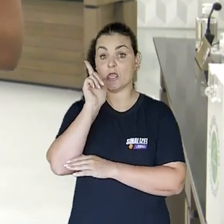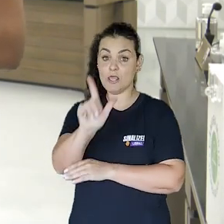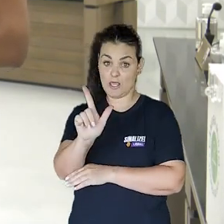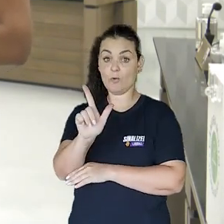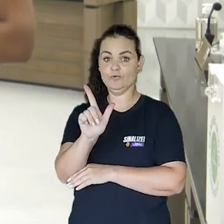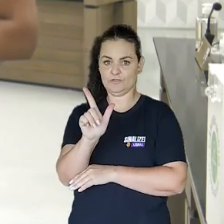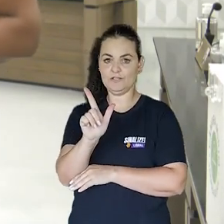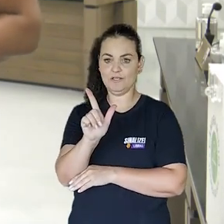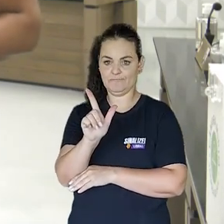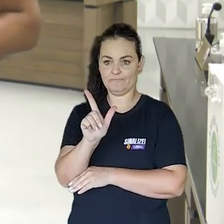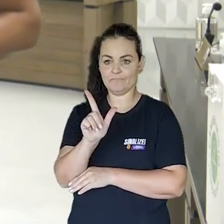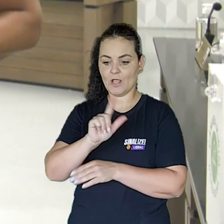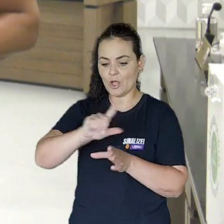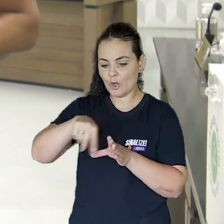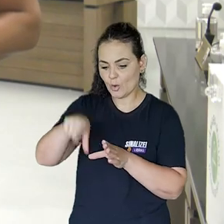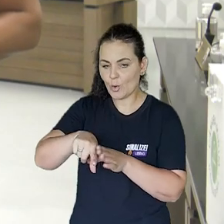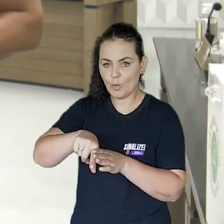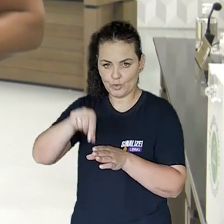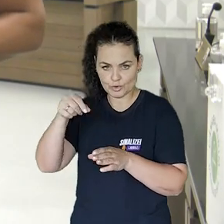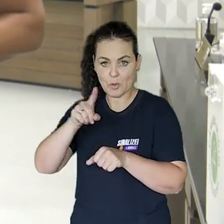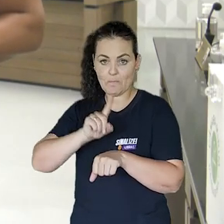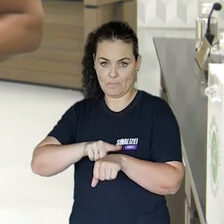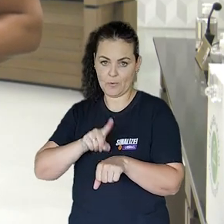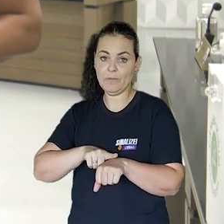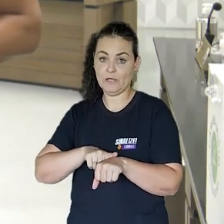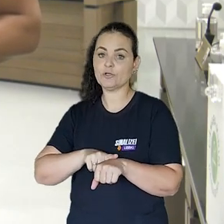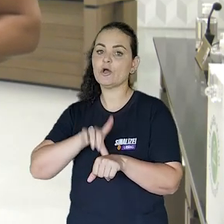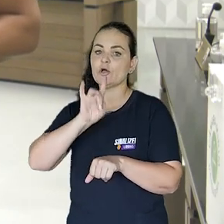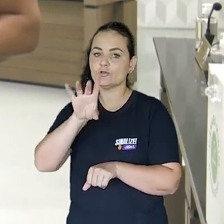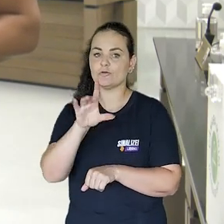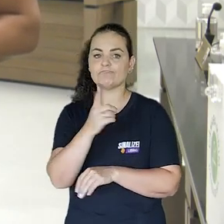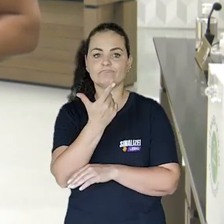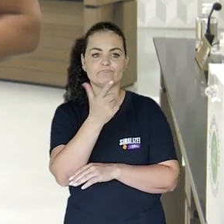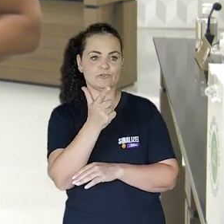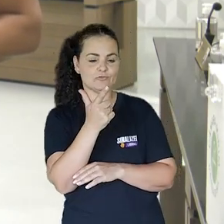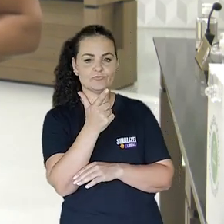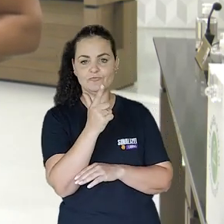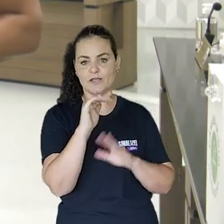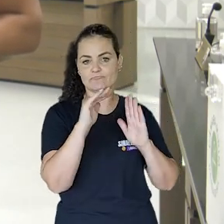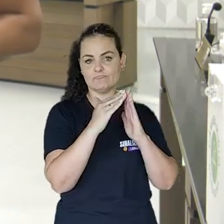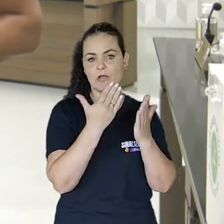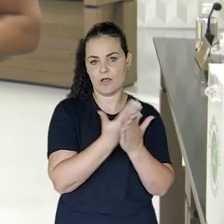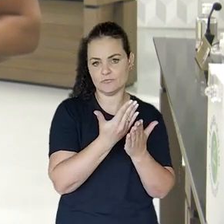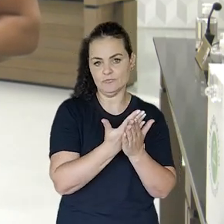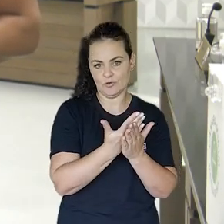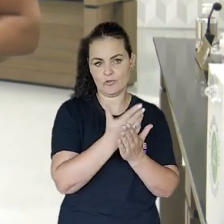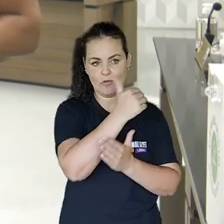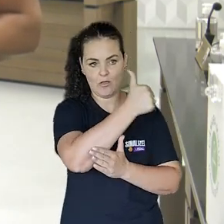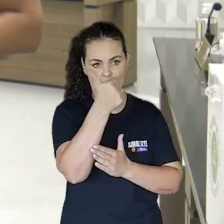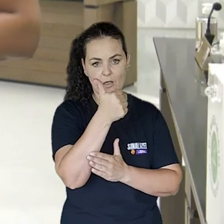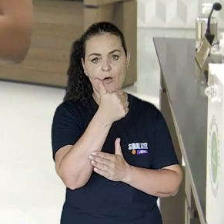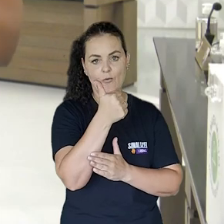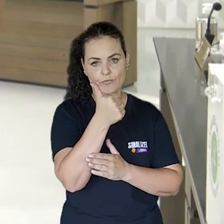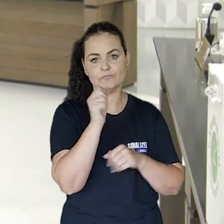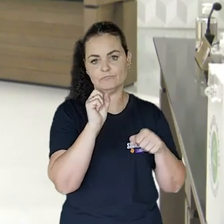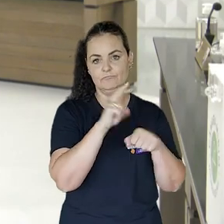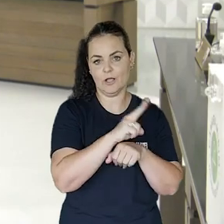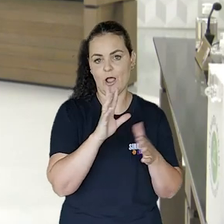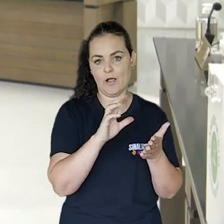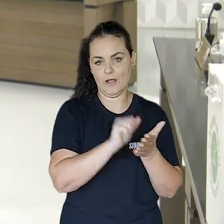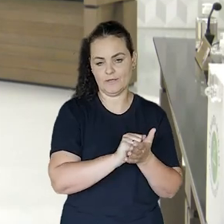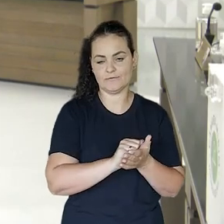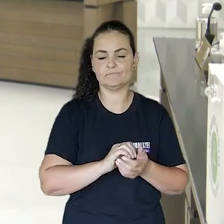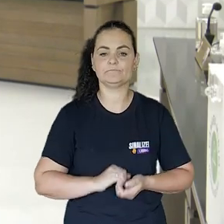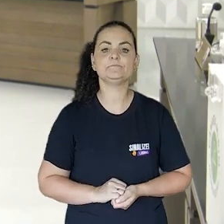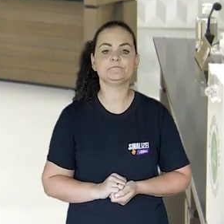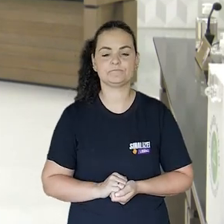sorteio caso a gente não tivesse o número de escolas novas suficiente para preencher as 11 vagas, né? E Joel, e vamos